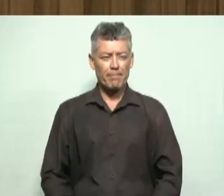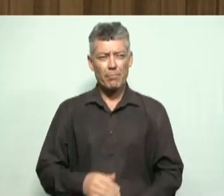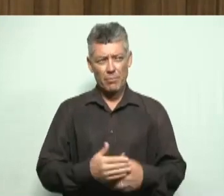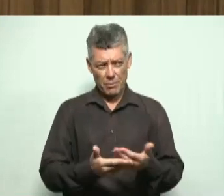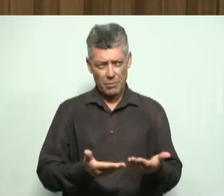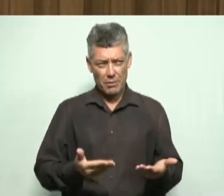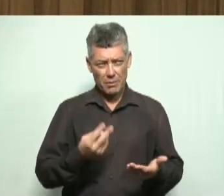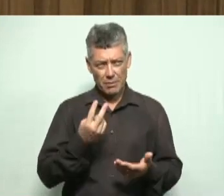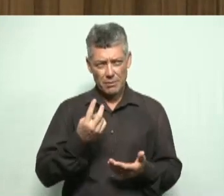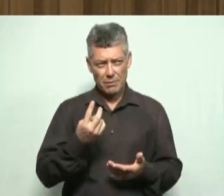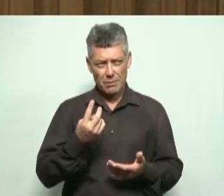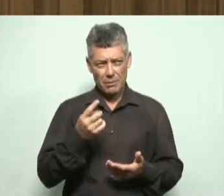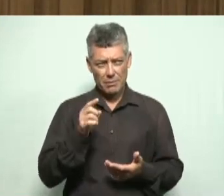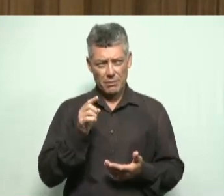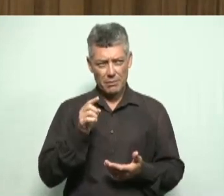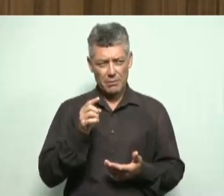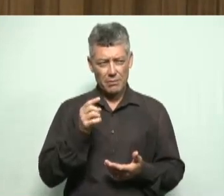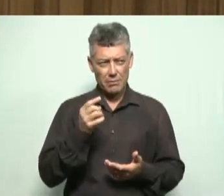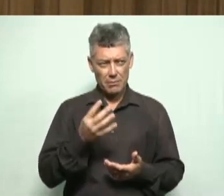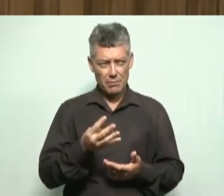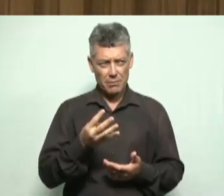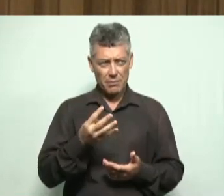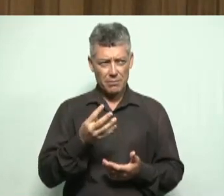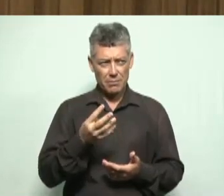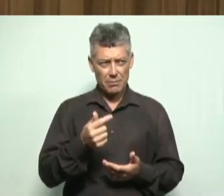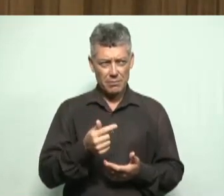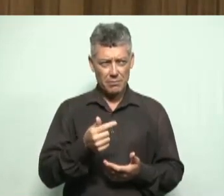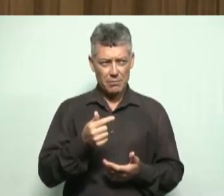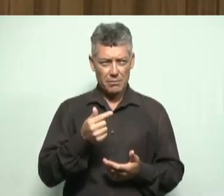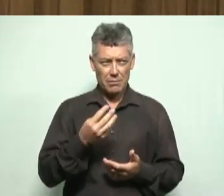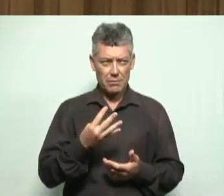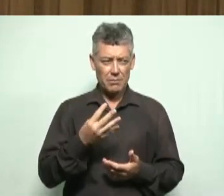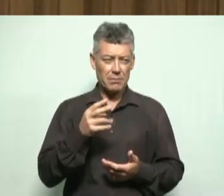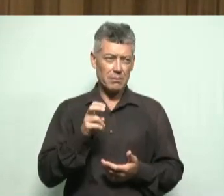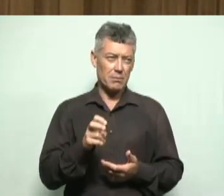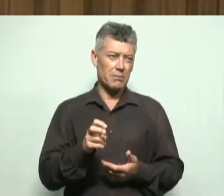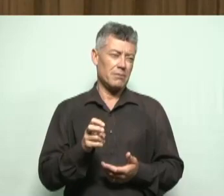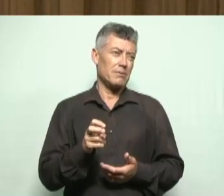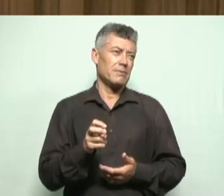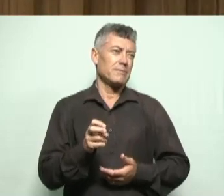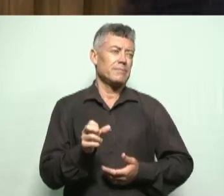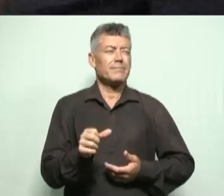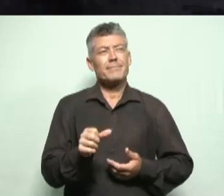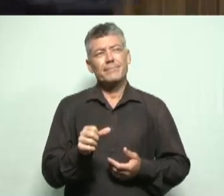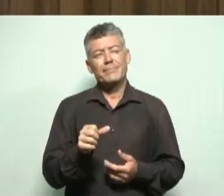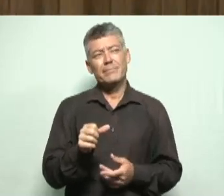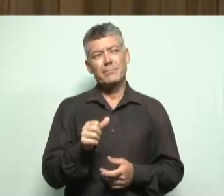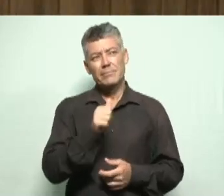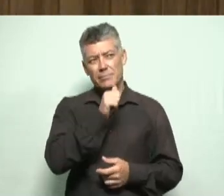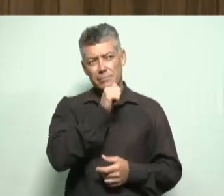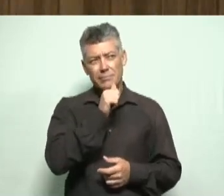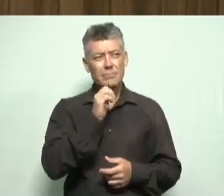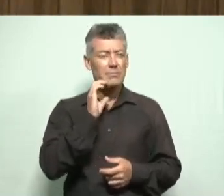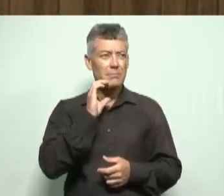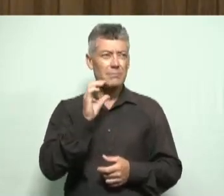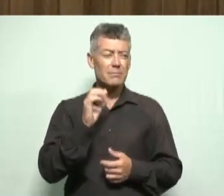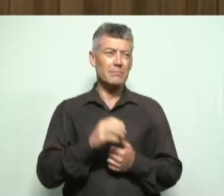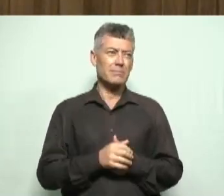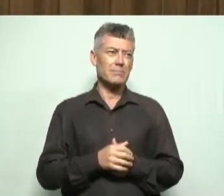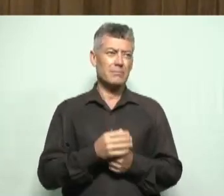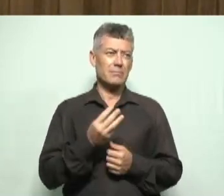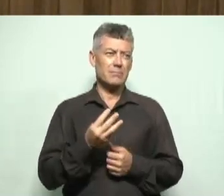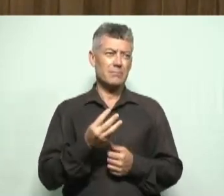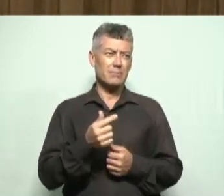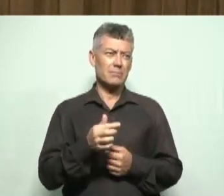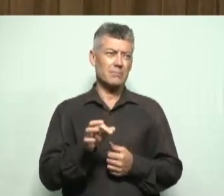Requerimento 1474, Aldo Clemente, 1475, Aldo Clemente, 1476, Aldo Clemente,